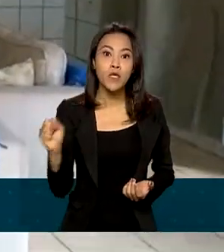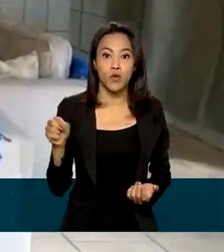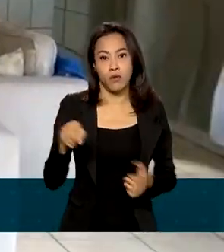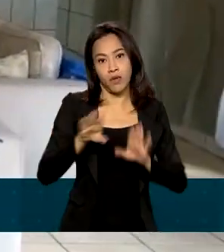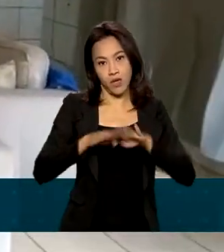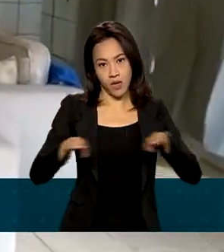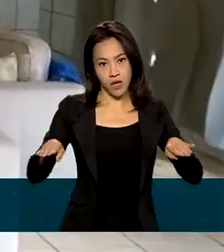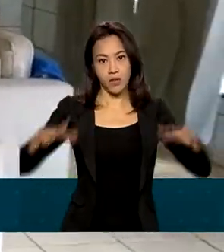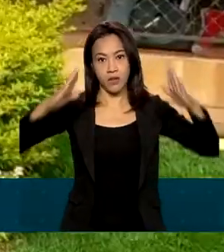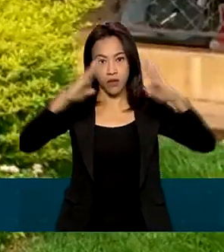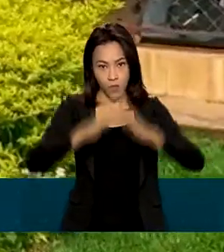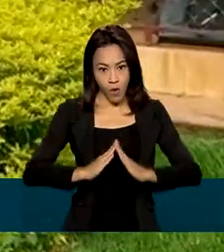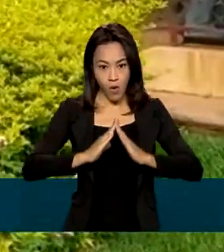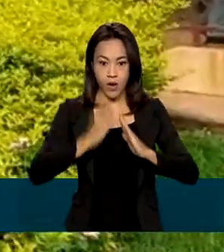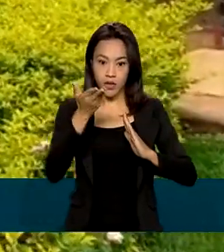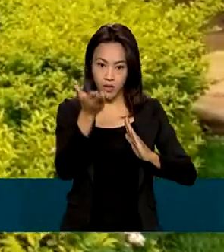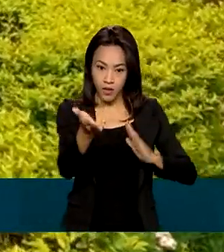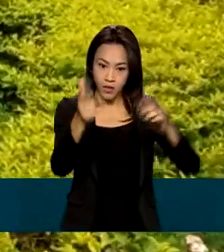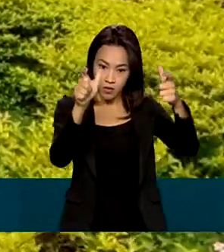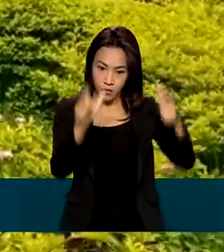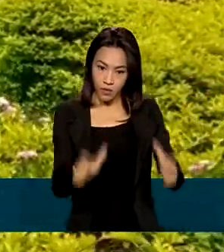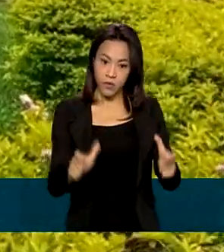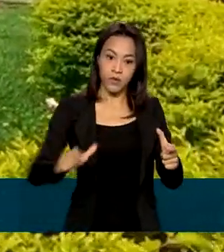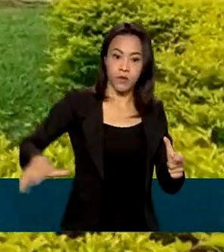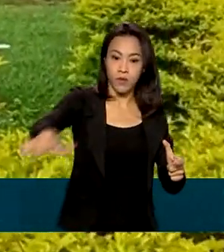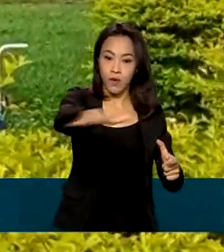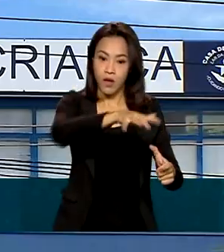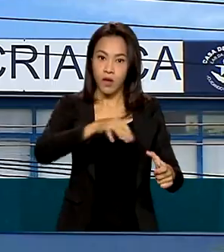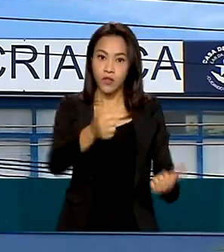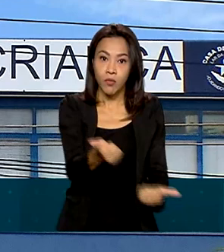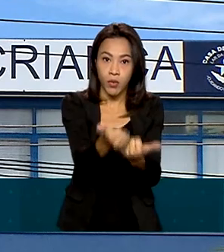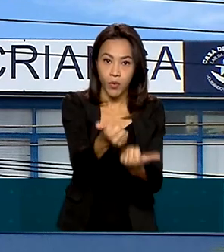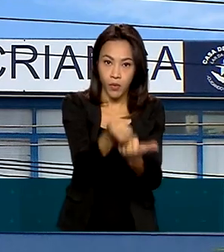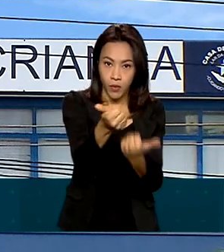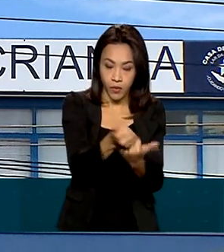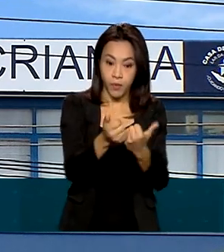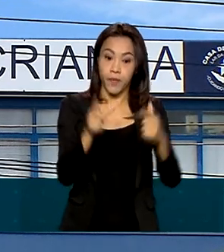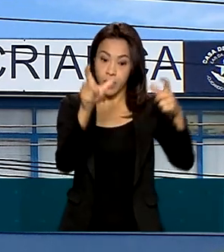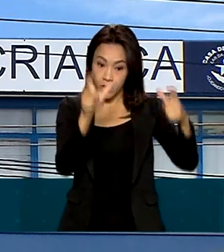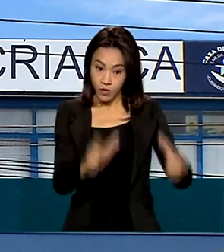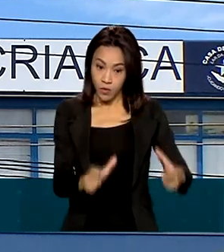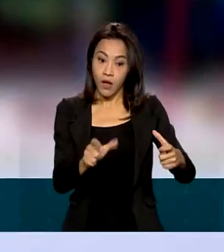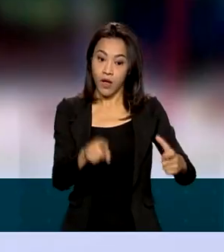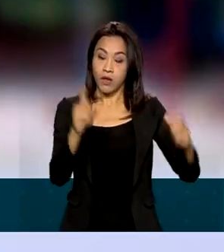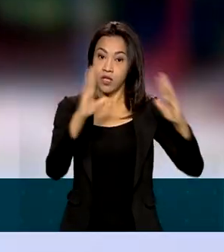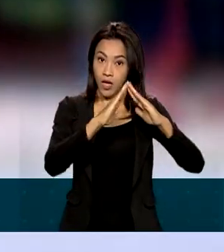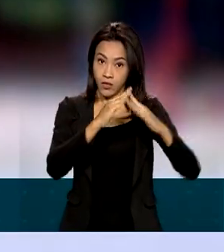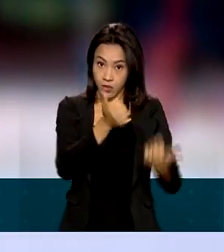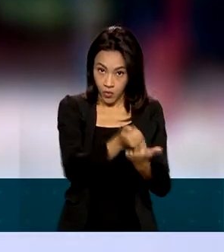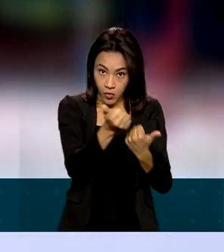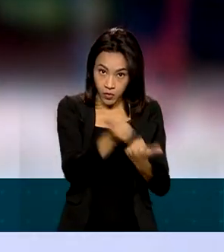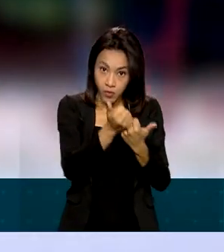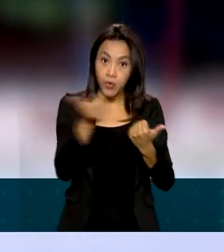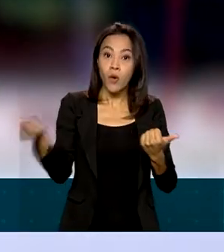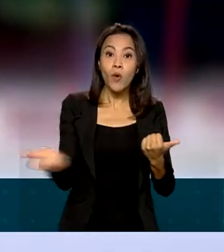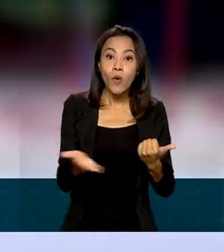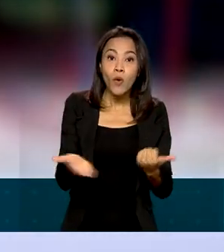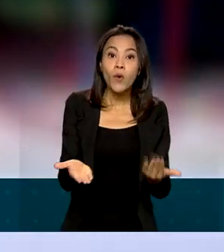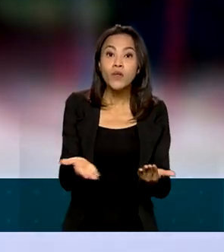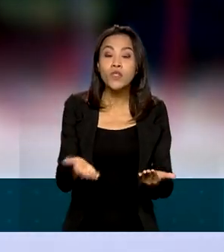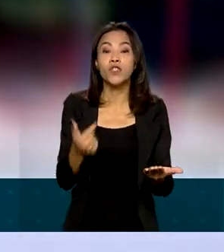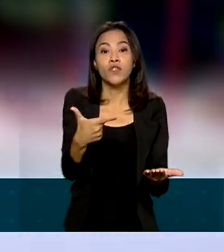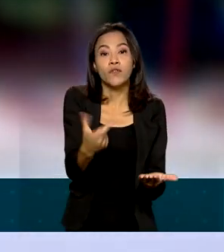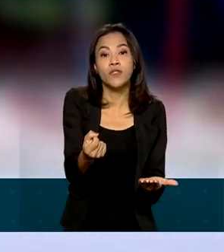que vivem hoje em unidades assistenciais no país. No abrigo onde Júlia viveu, hoje 20 crianças